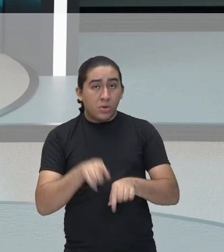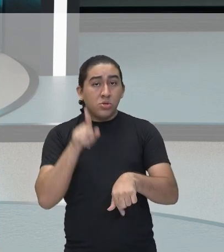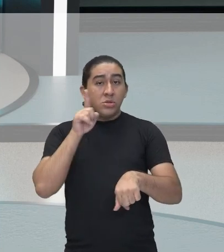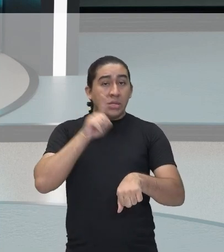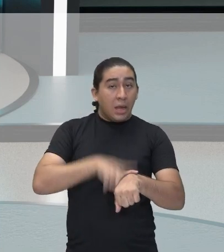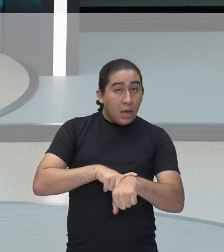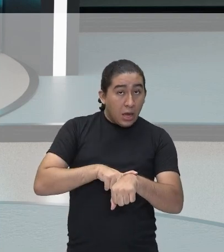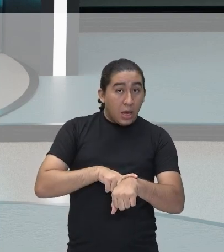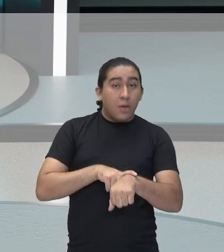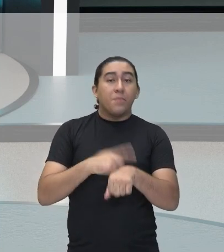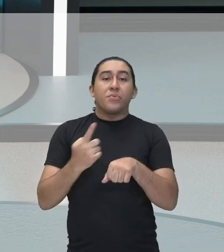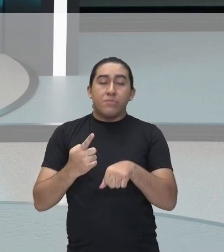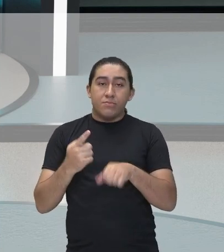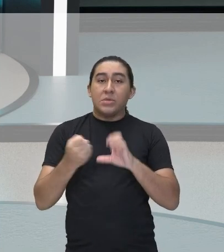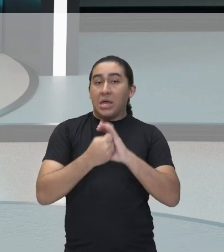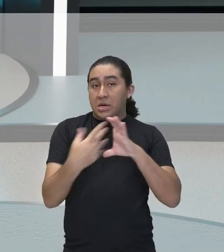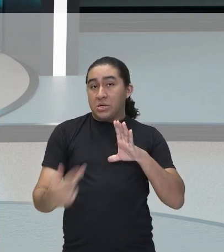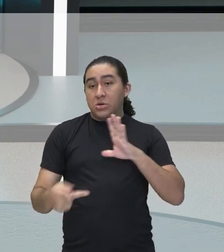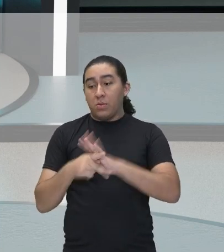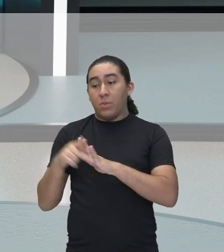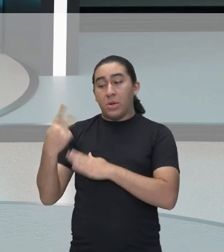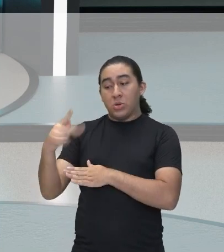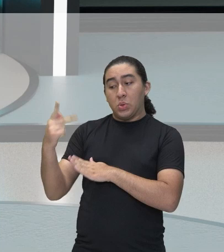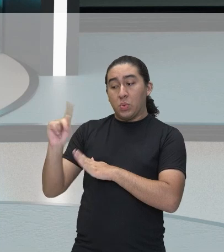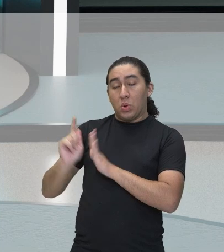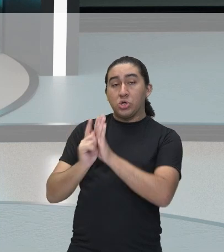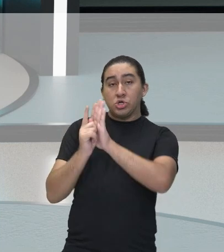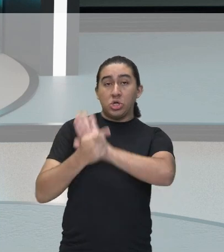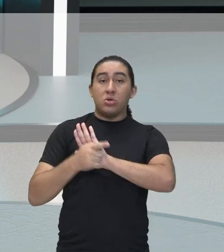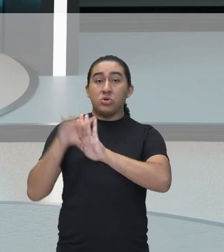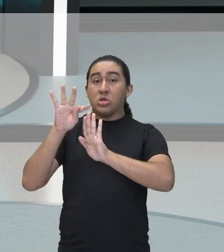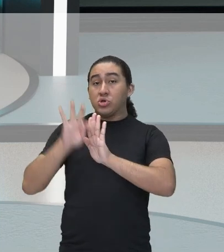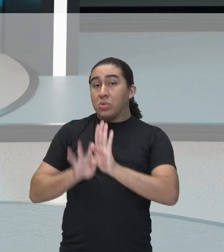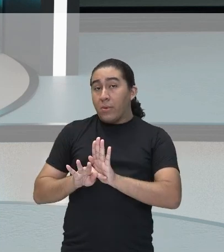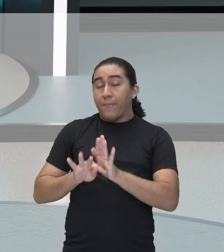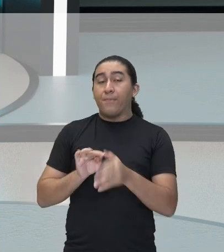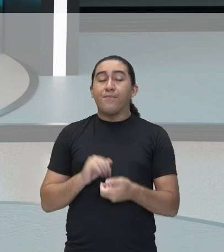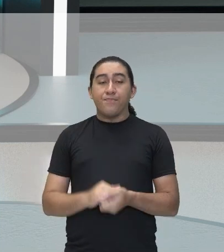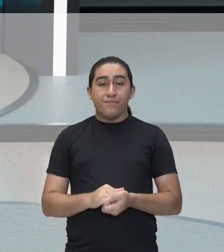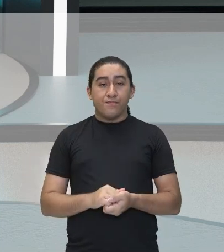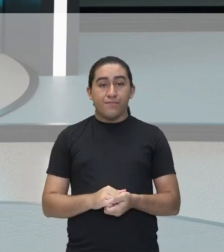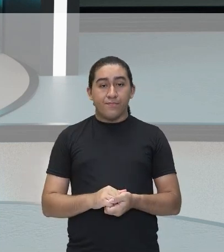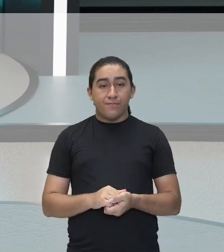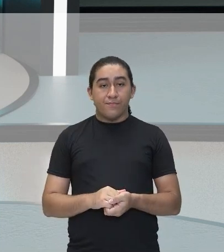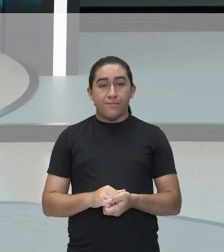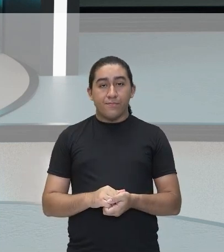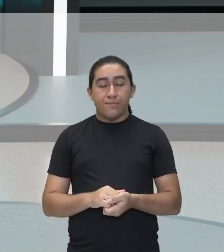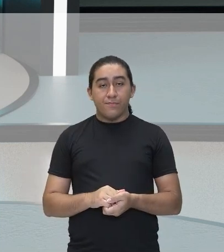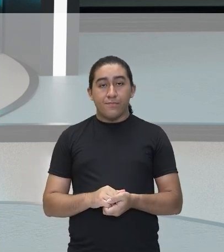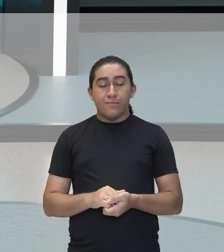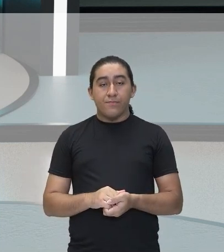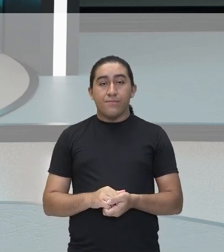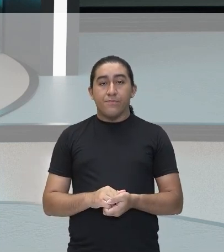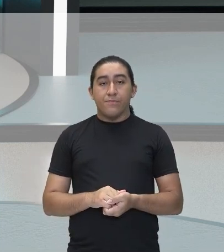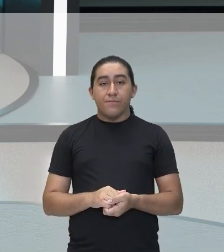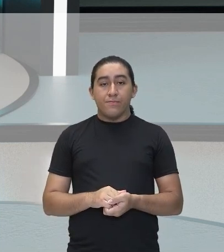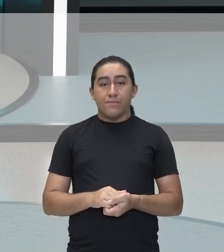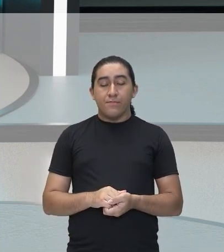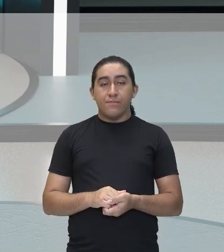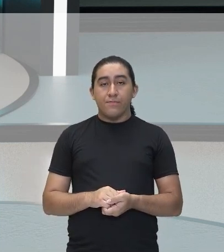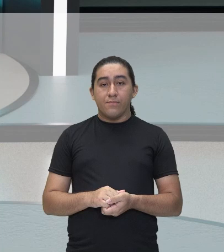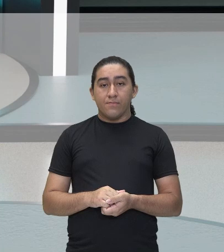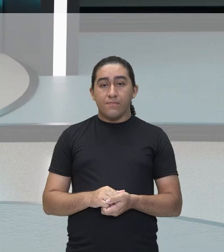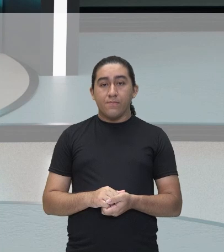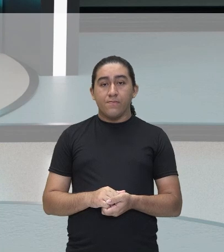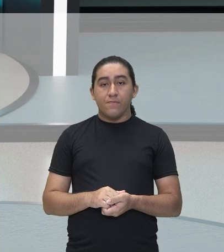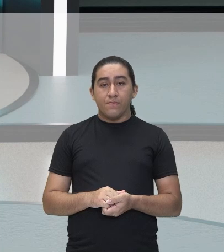se passa, né? Então, tudo isso, diferente da poesia lírica, que a gente vai ver. Então, a época, o que é que